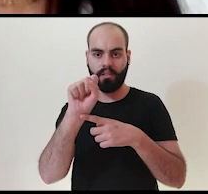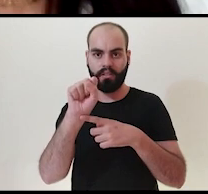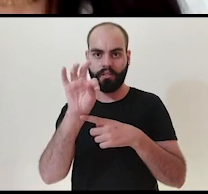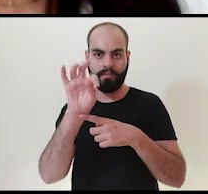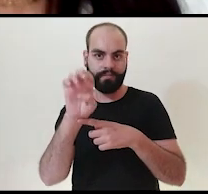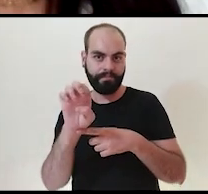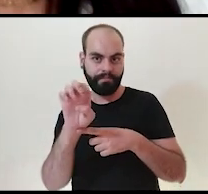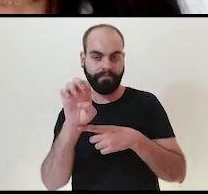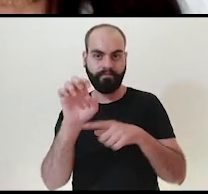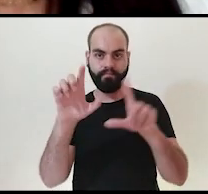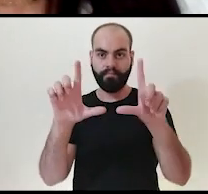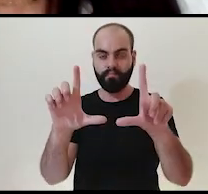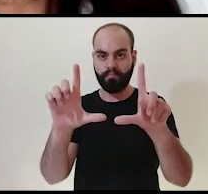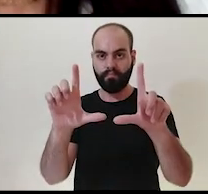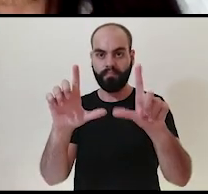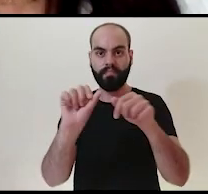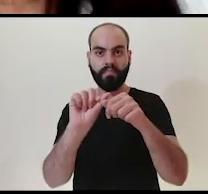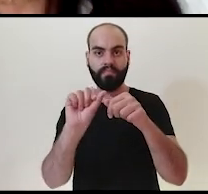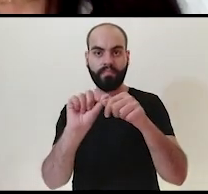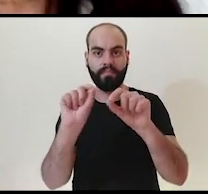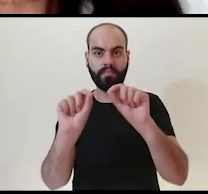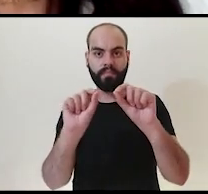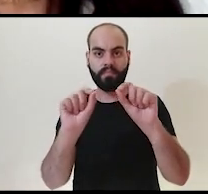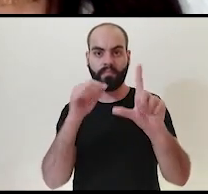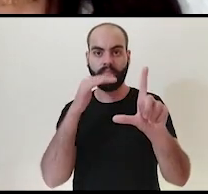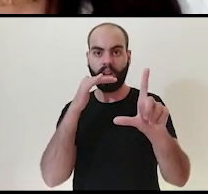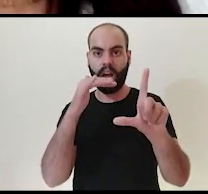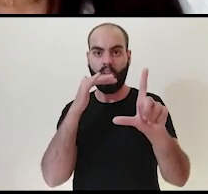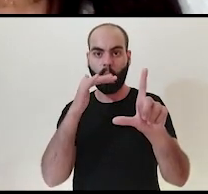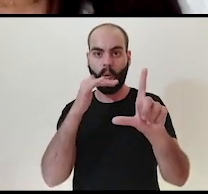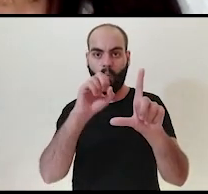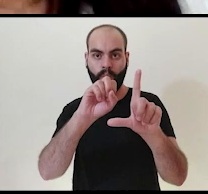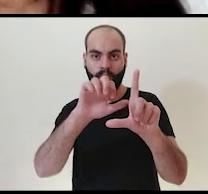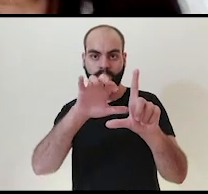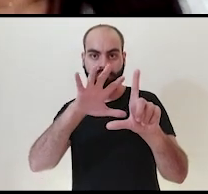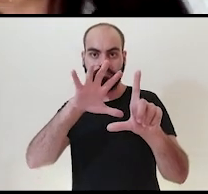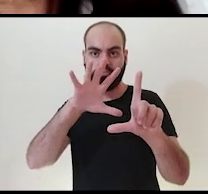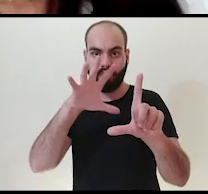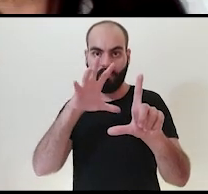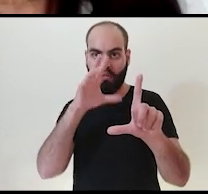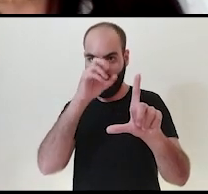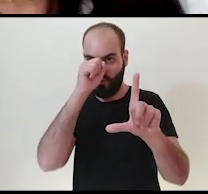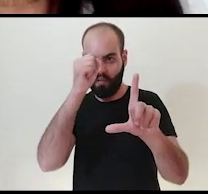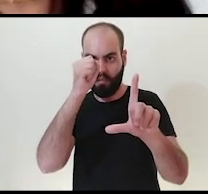aumentar, porque o contraste, ele vai fazer com que as cores fiquem mais vivas, né? E o nome já diz,